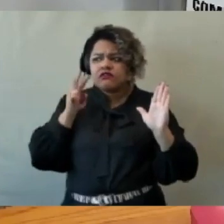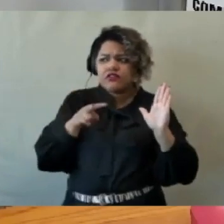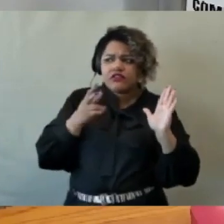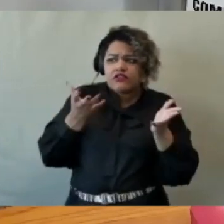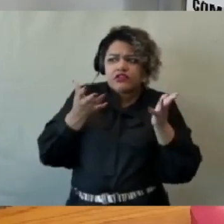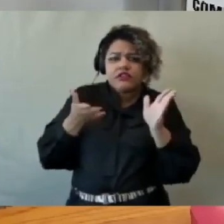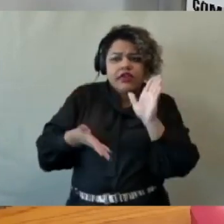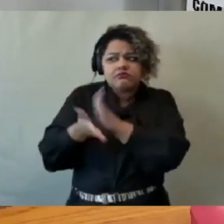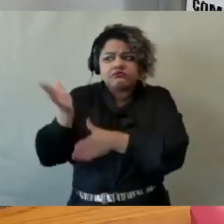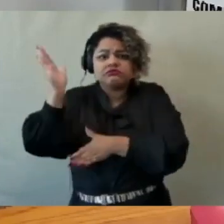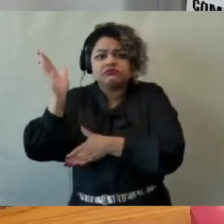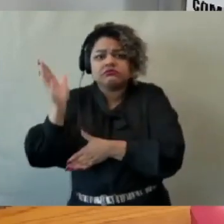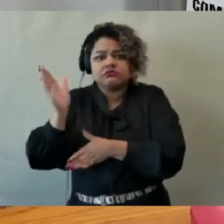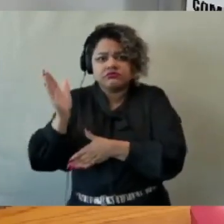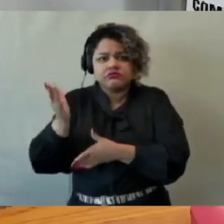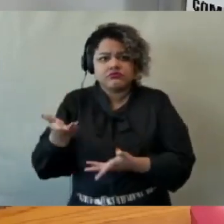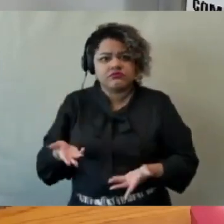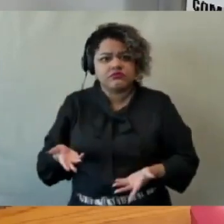né?